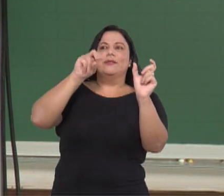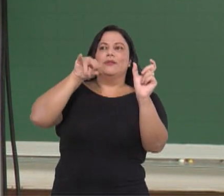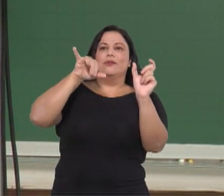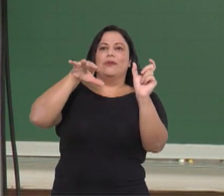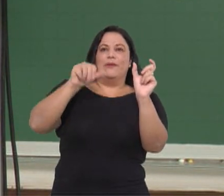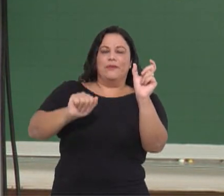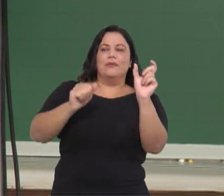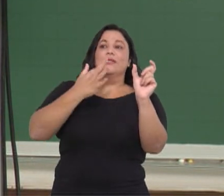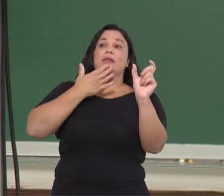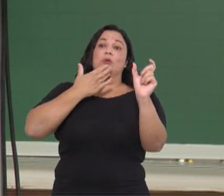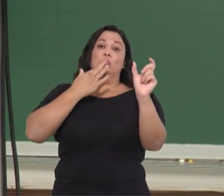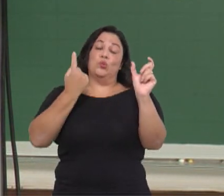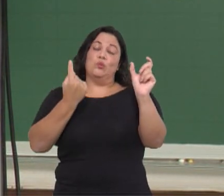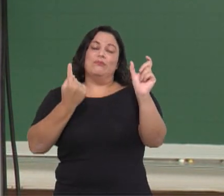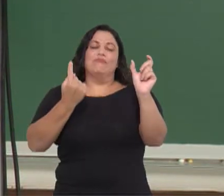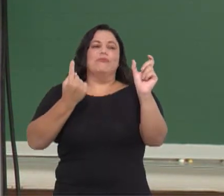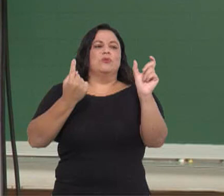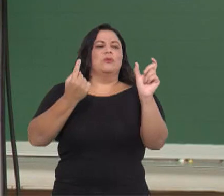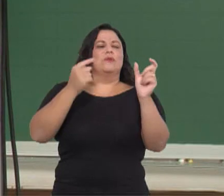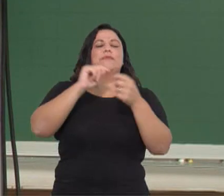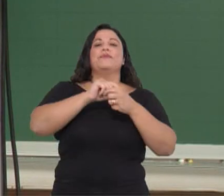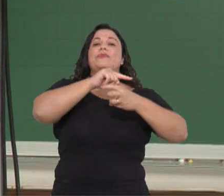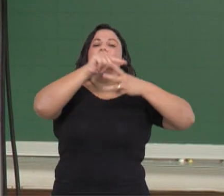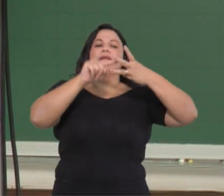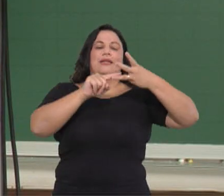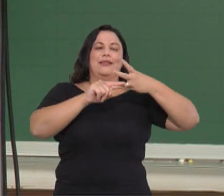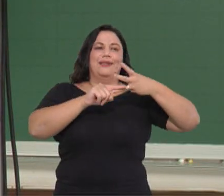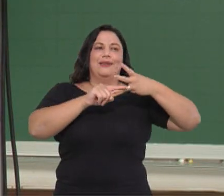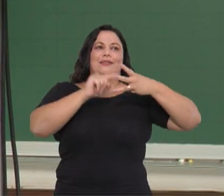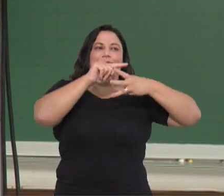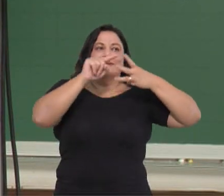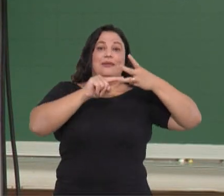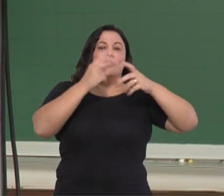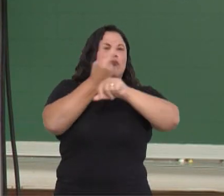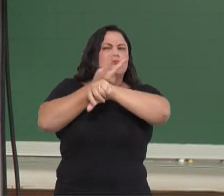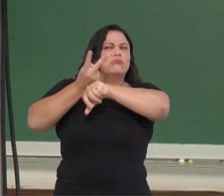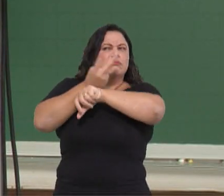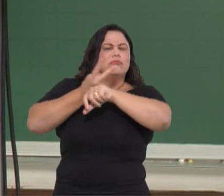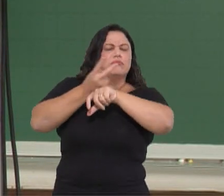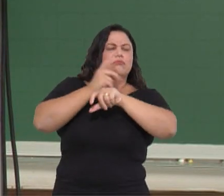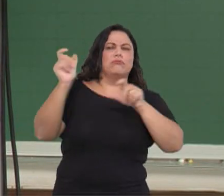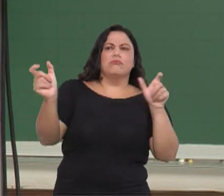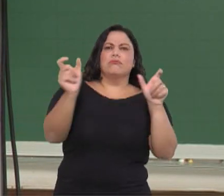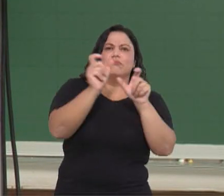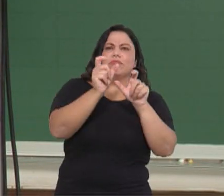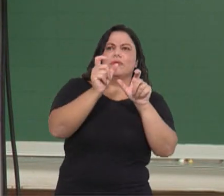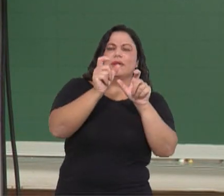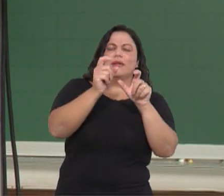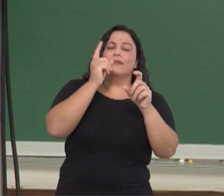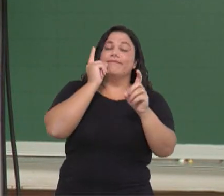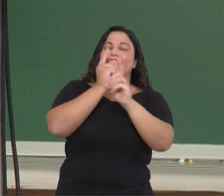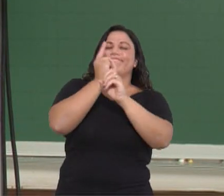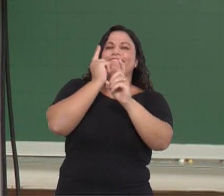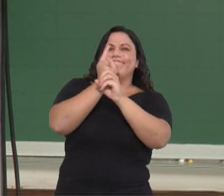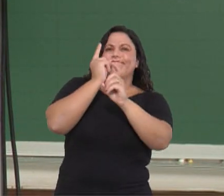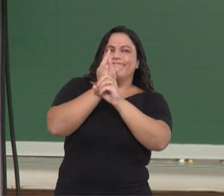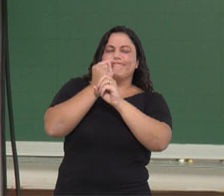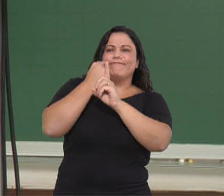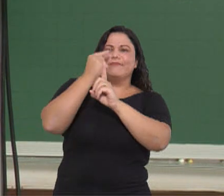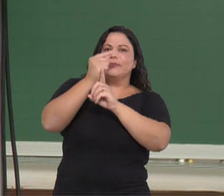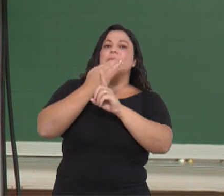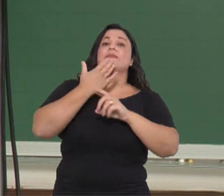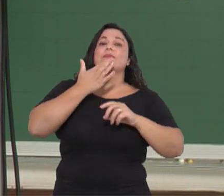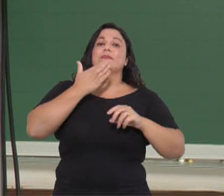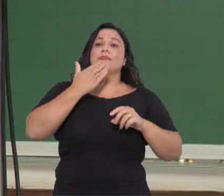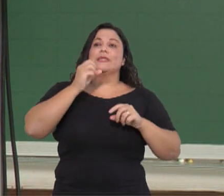lápis de cor. Nós vamos ter que procurar a sílaba tônica da palavra e pintar. Se a